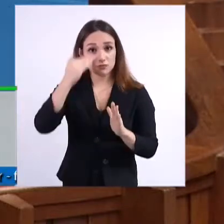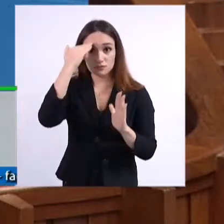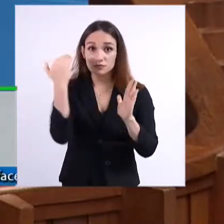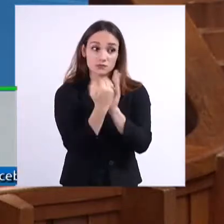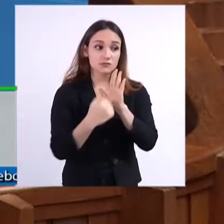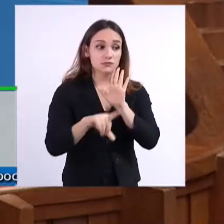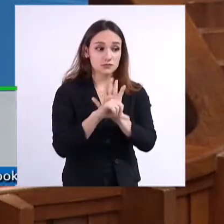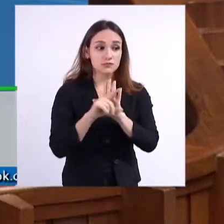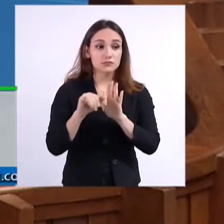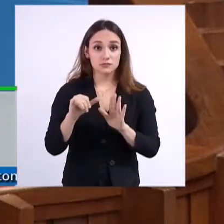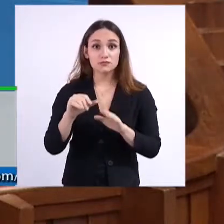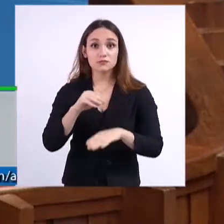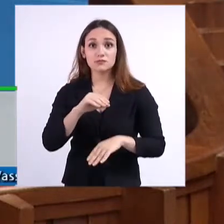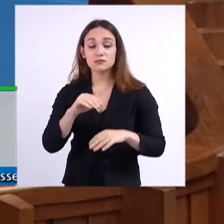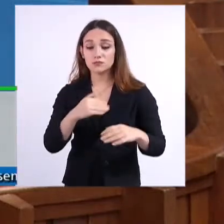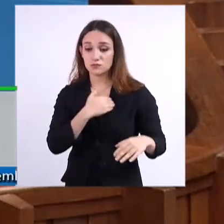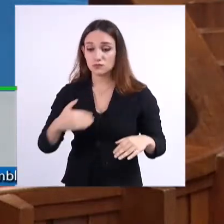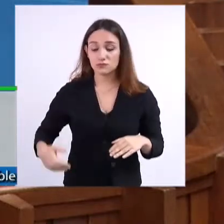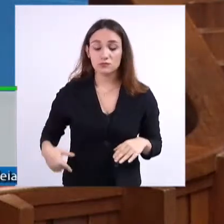público colocar medidas